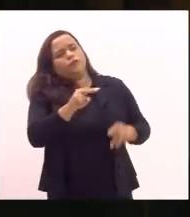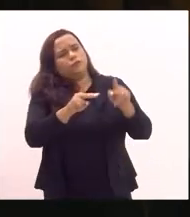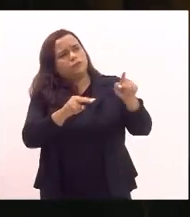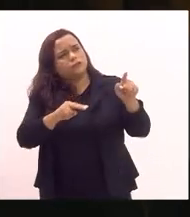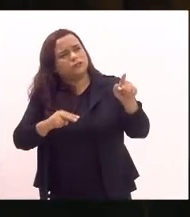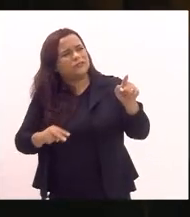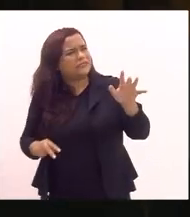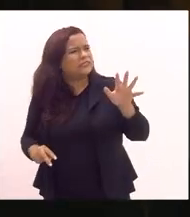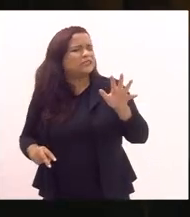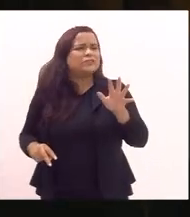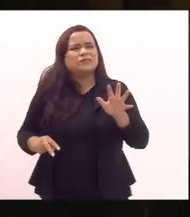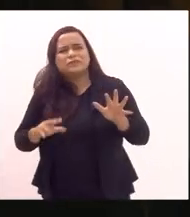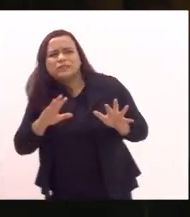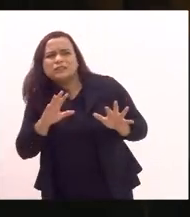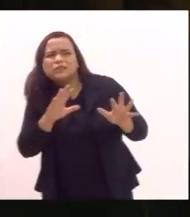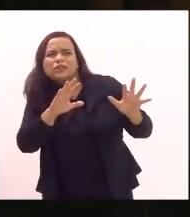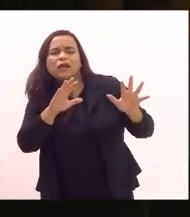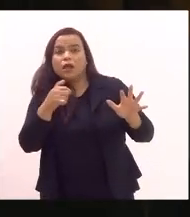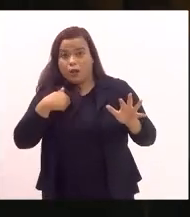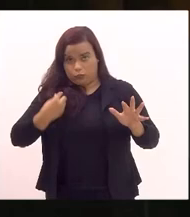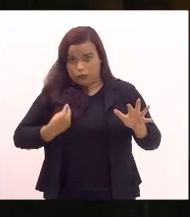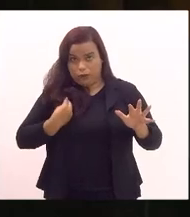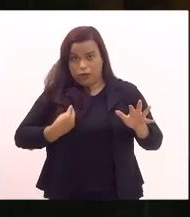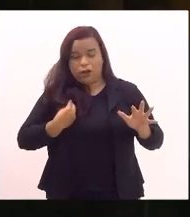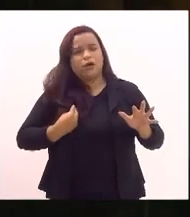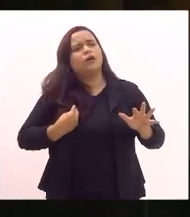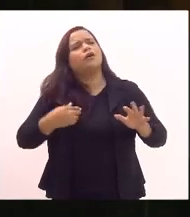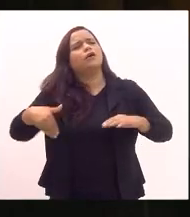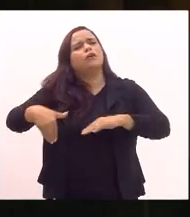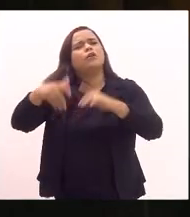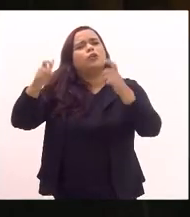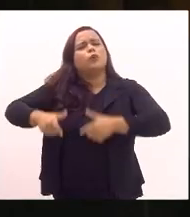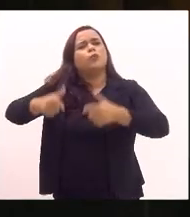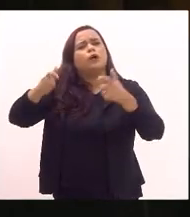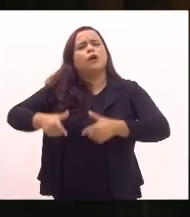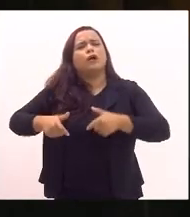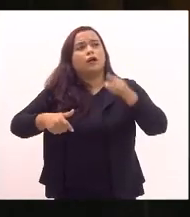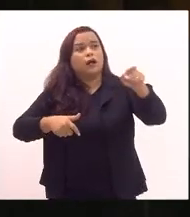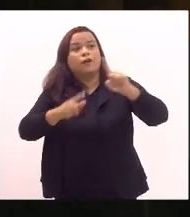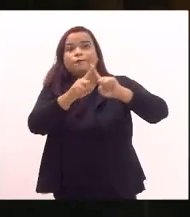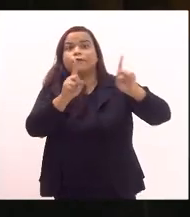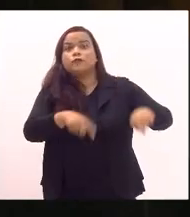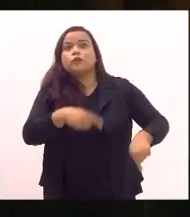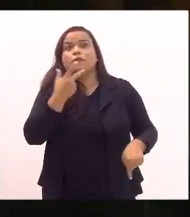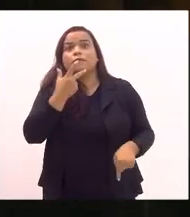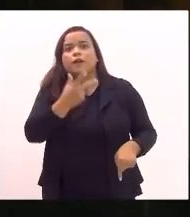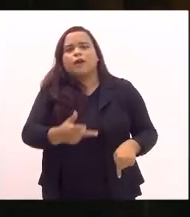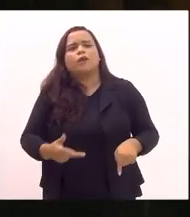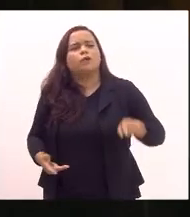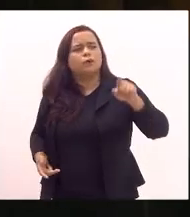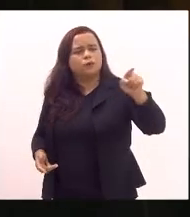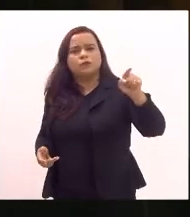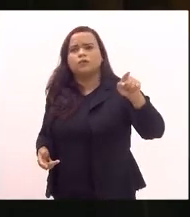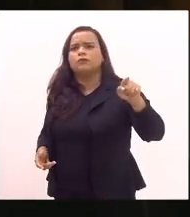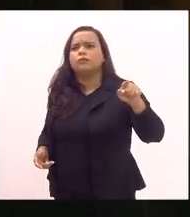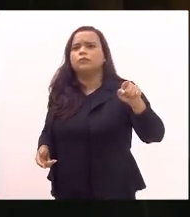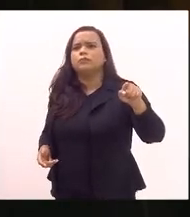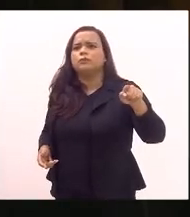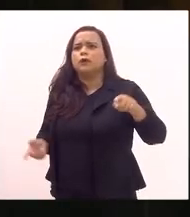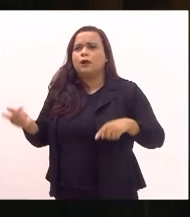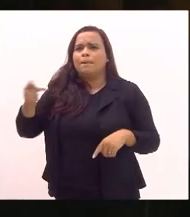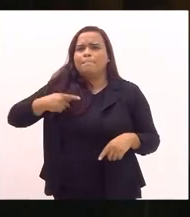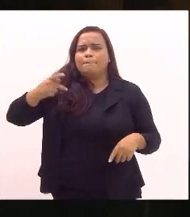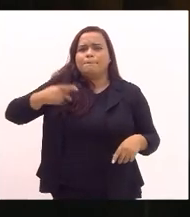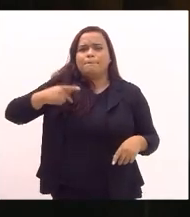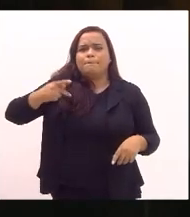poubel aonde eu estava no local e uma das funcionárias falava assim se a